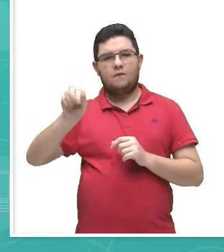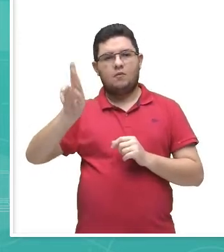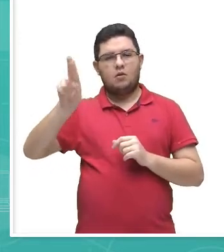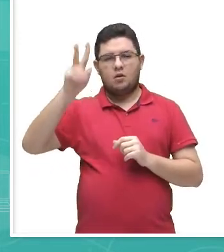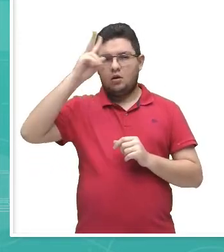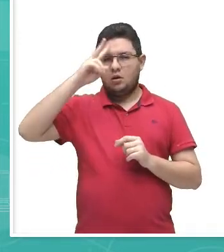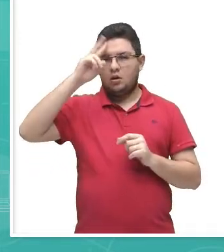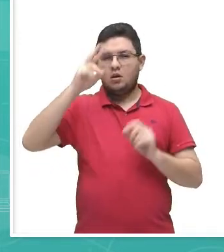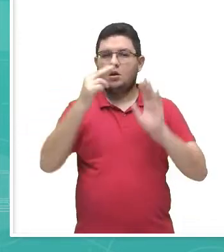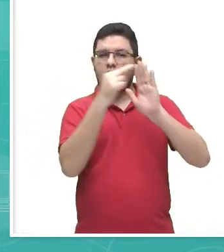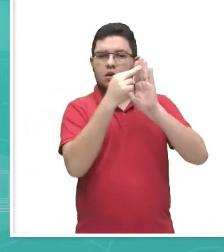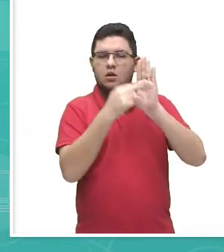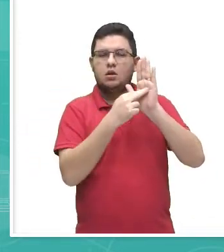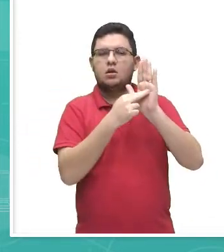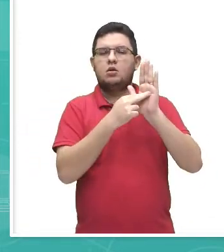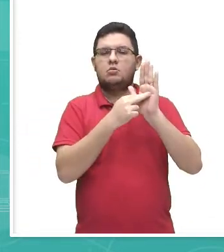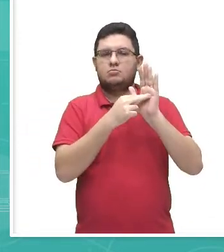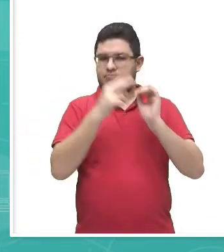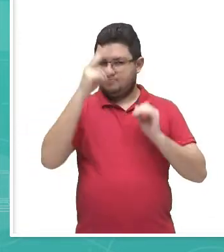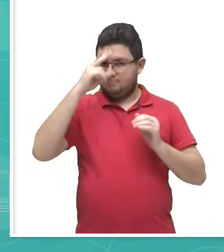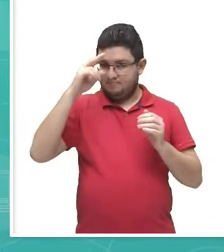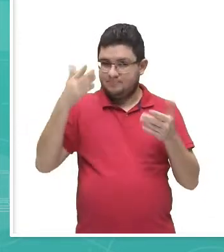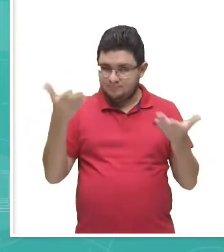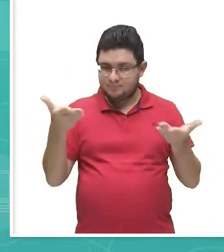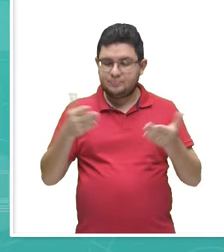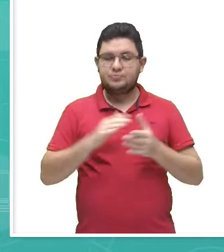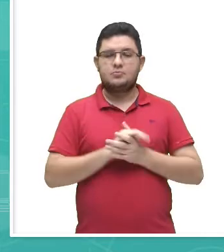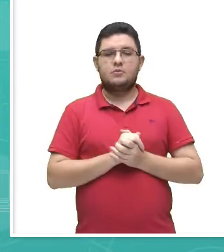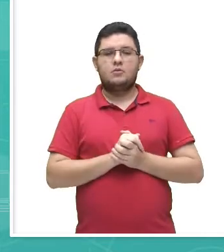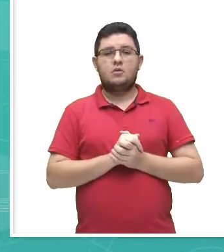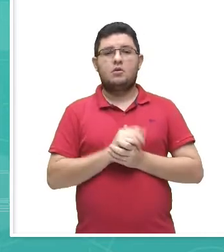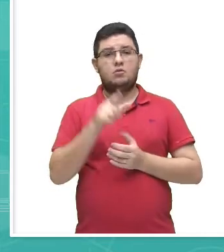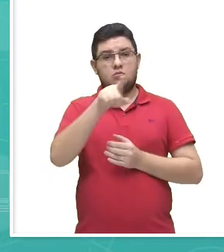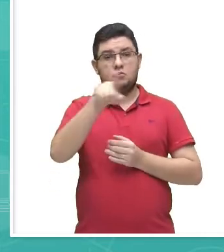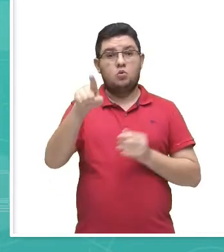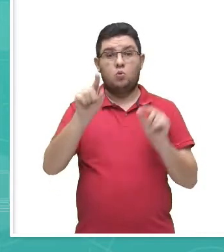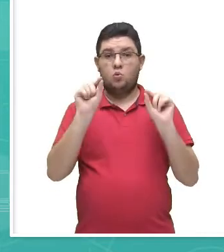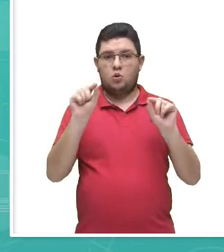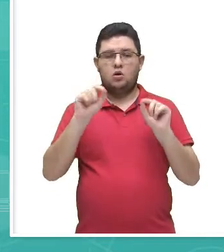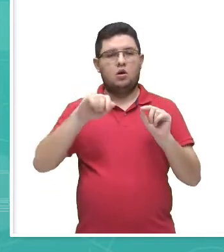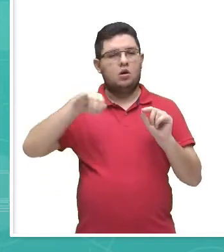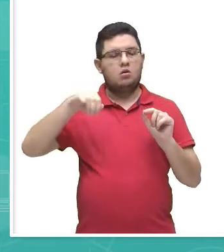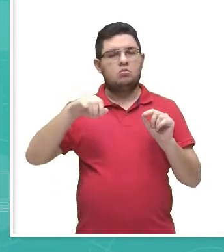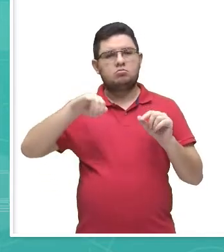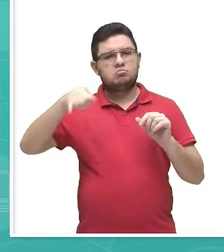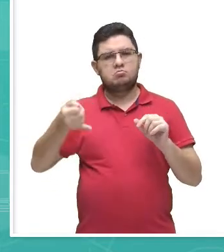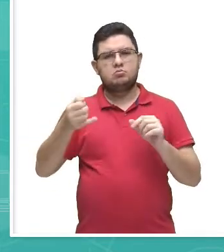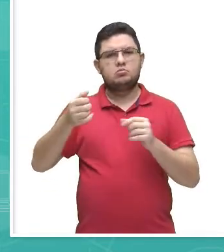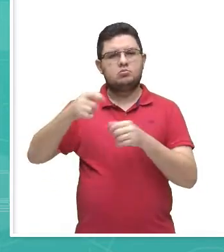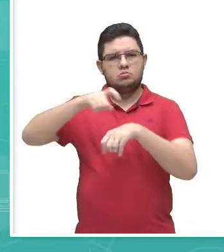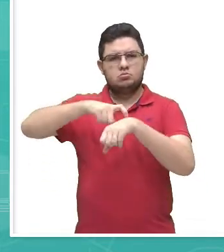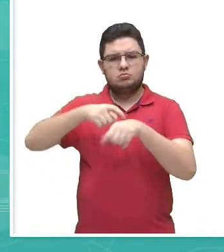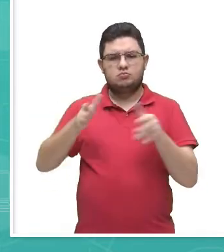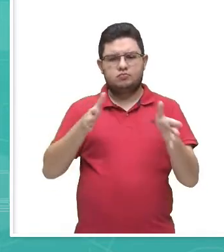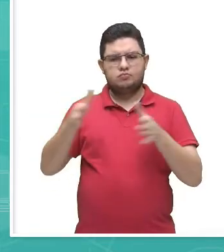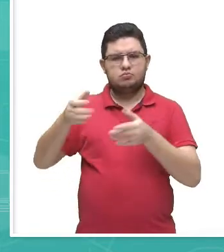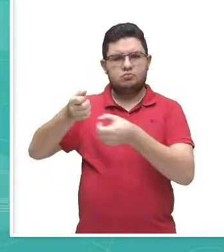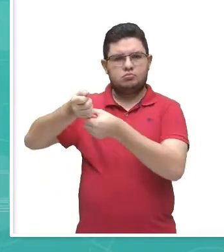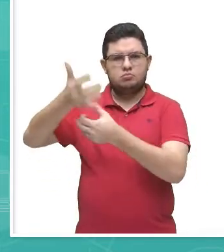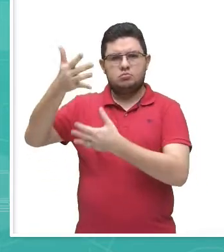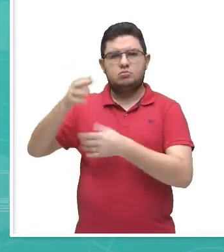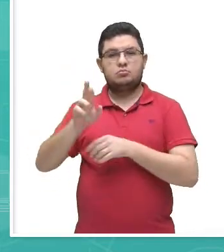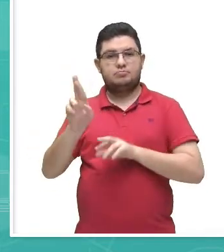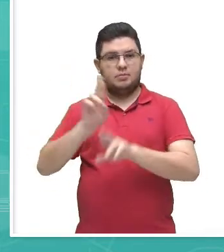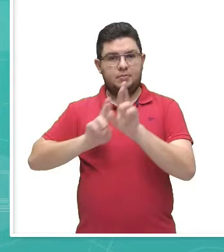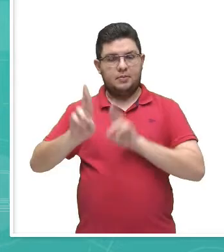vocês vão precisar lembrar, tá certo? Então vocês vão responder agora, tá certo? E depois a gente volta aí, a gente já confere se